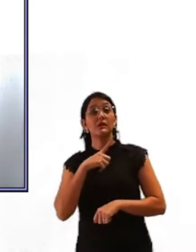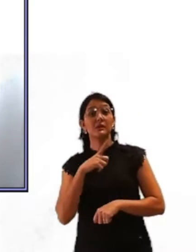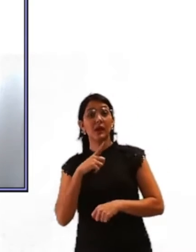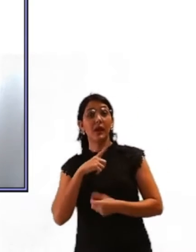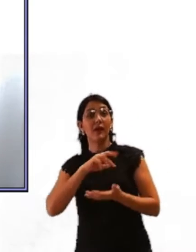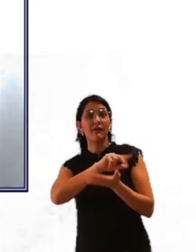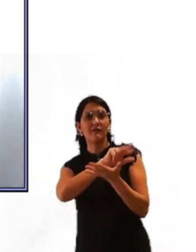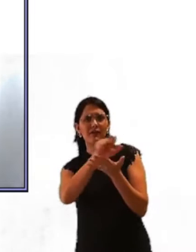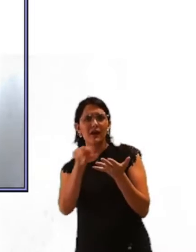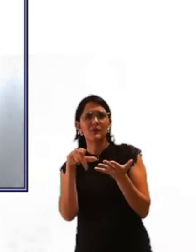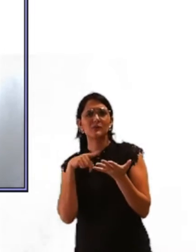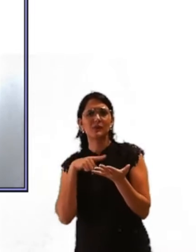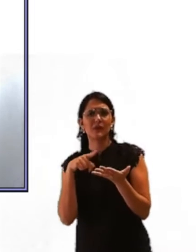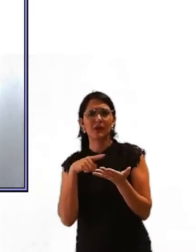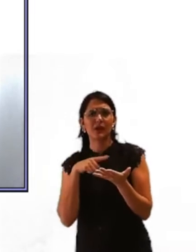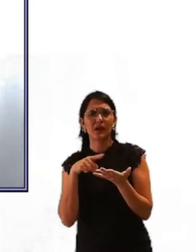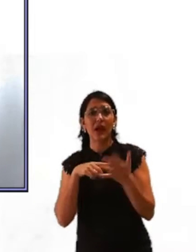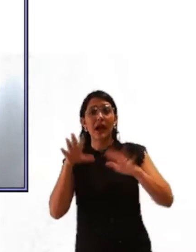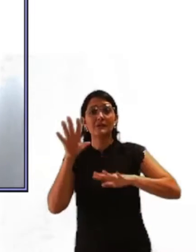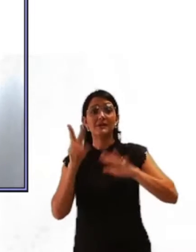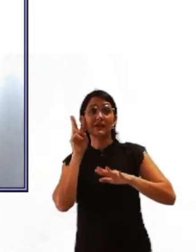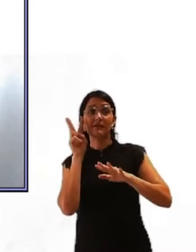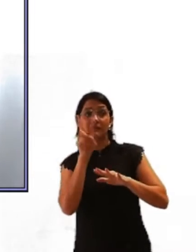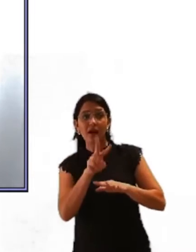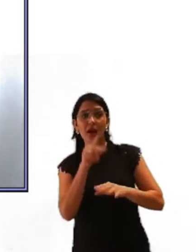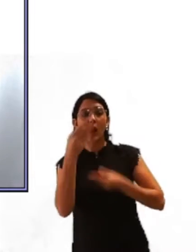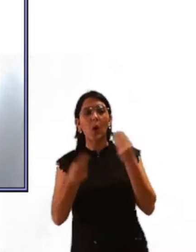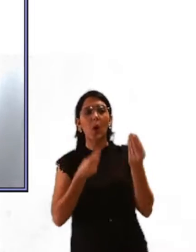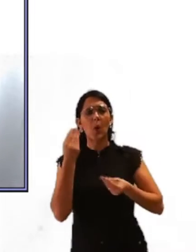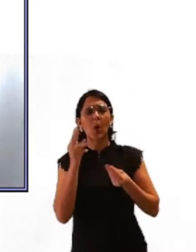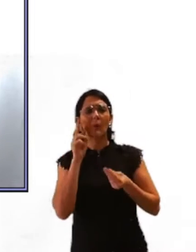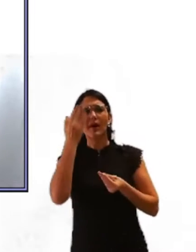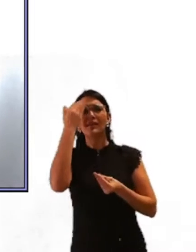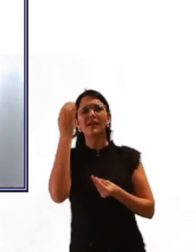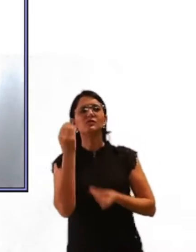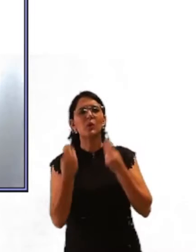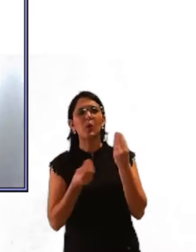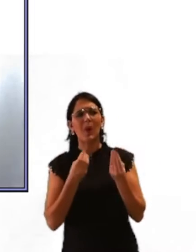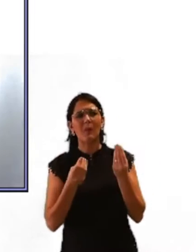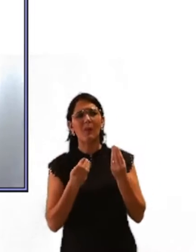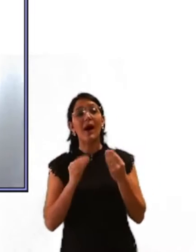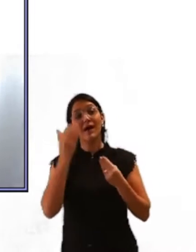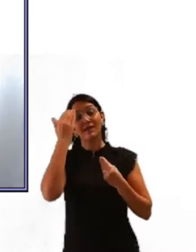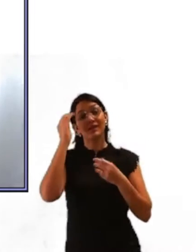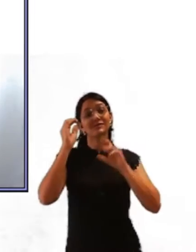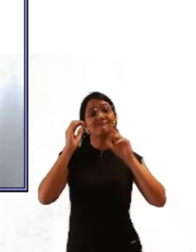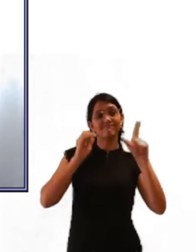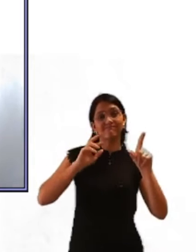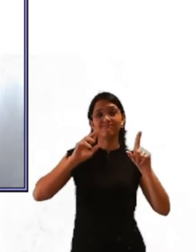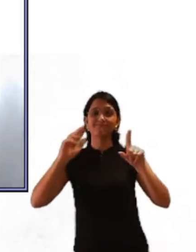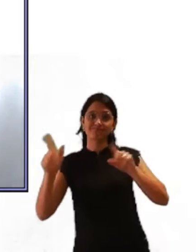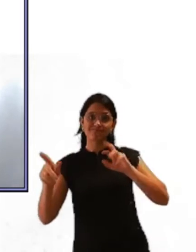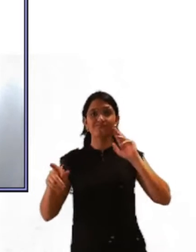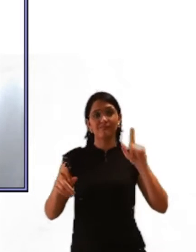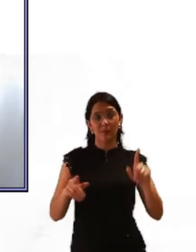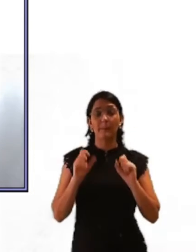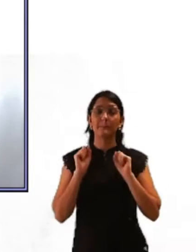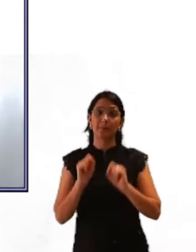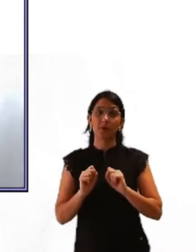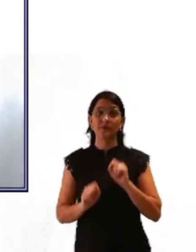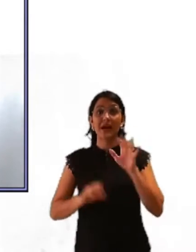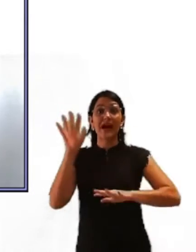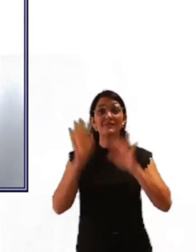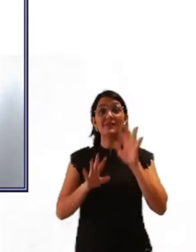toda interpretação tem um subjetivismo. Ainda quando eu faço aquela interpretação literal, que é